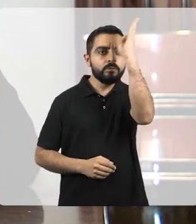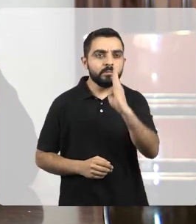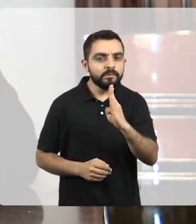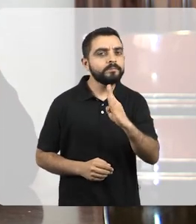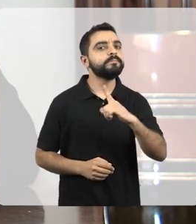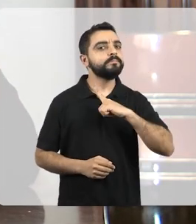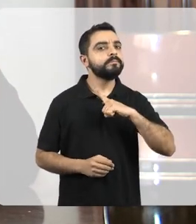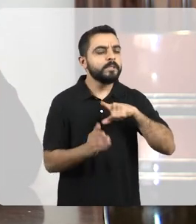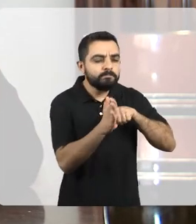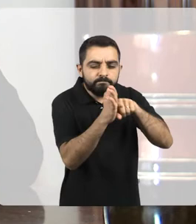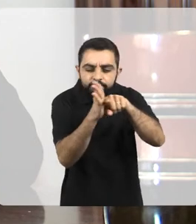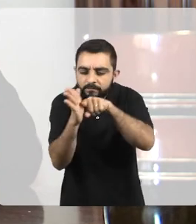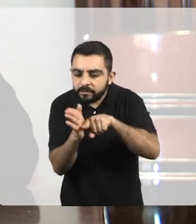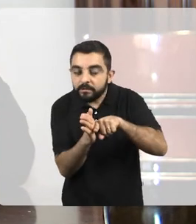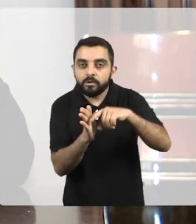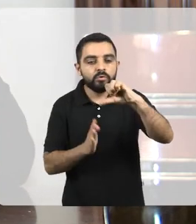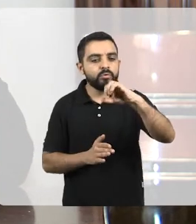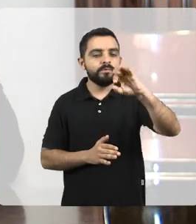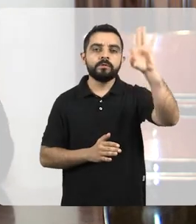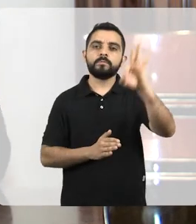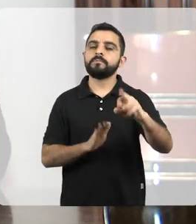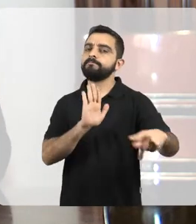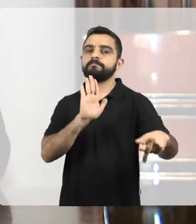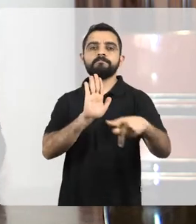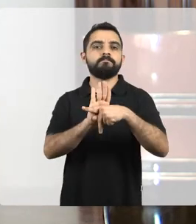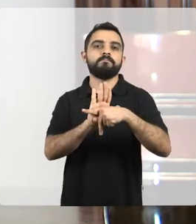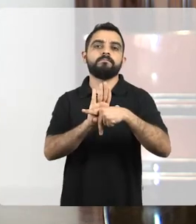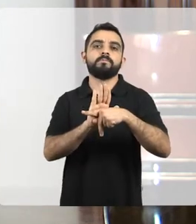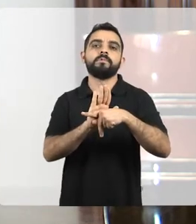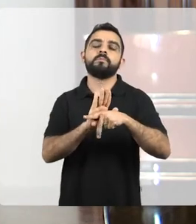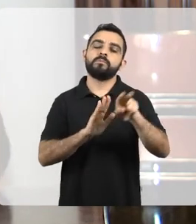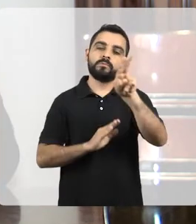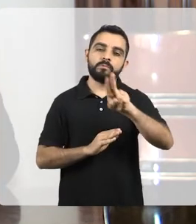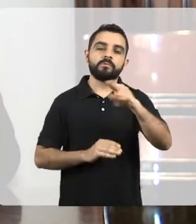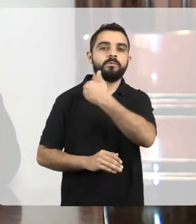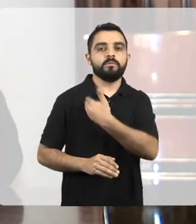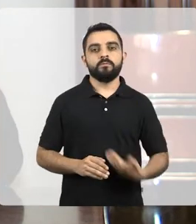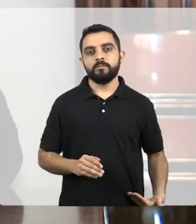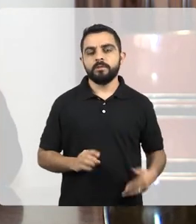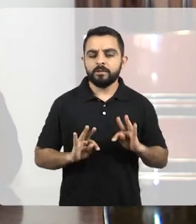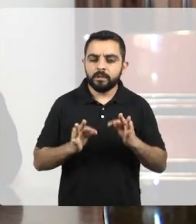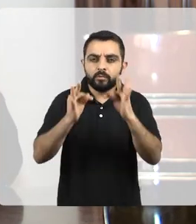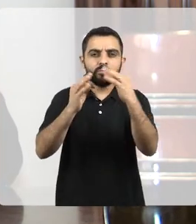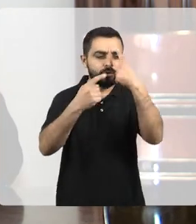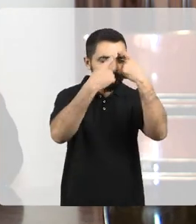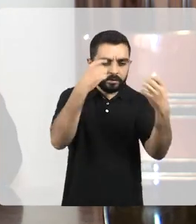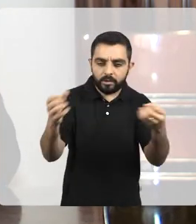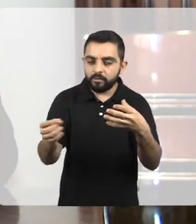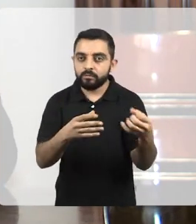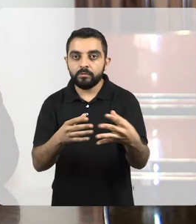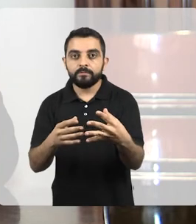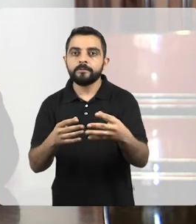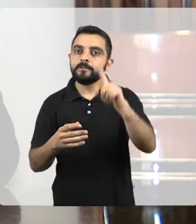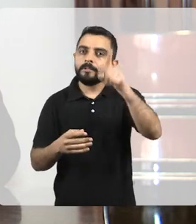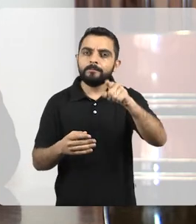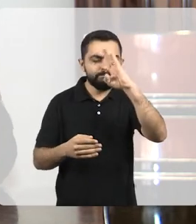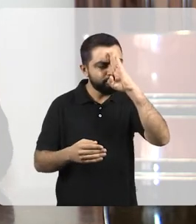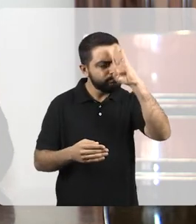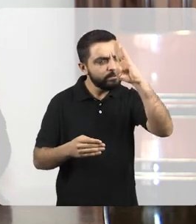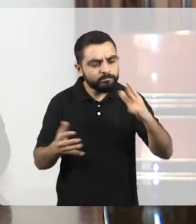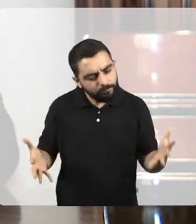por mais de 90% da produção da ciência da tecnologia e da inovação nacionais nós somos a verdadeira locomotiva